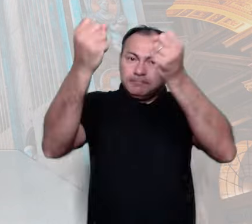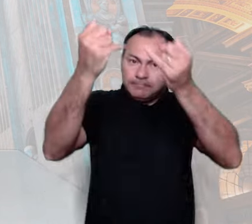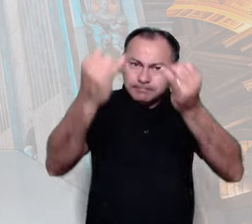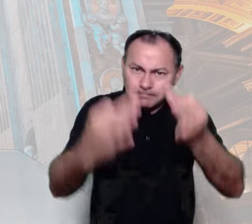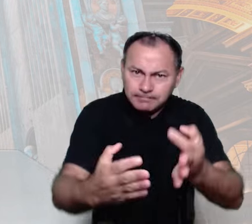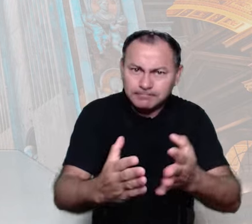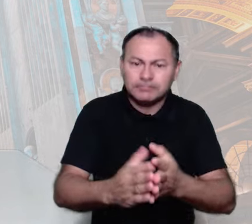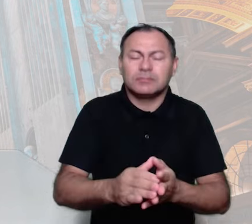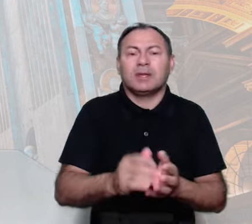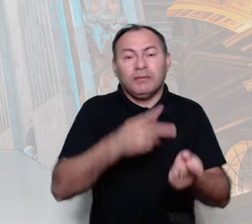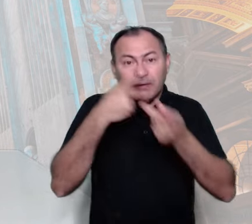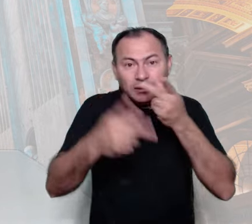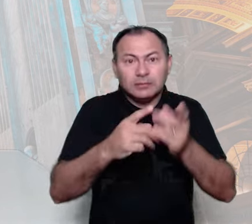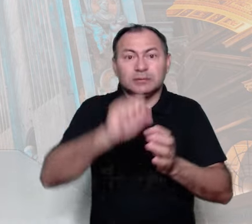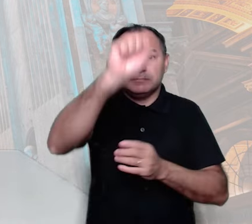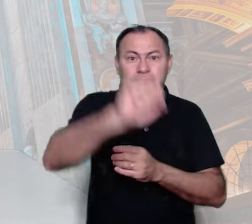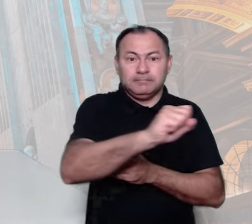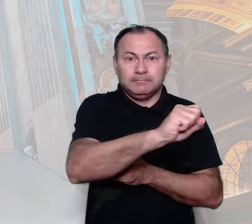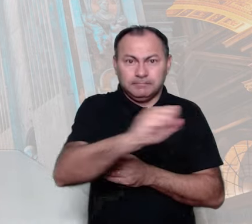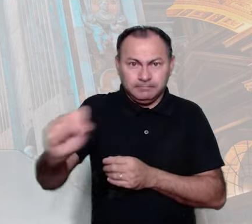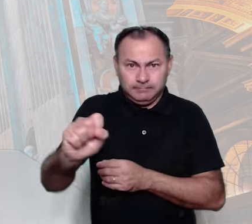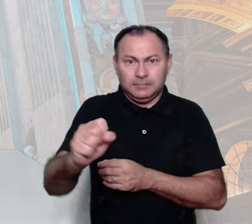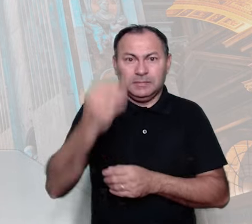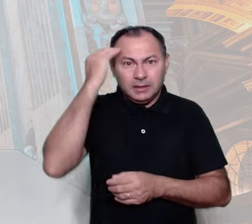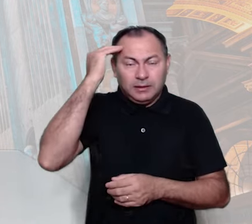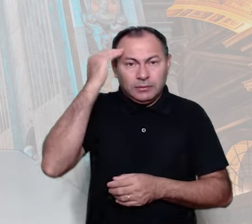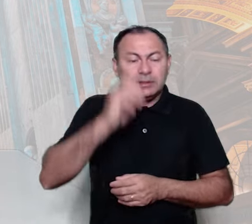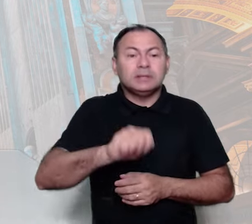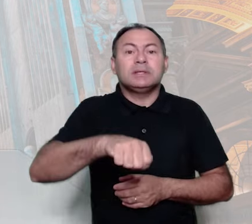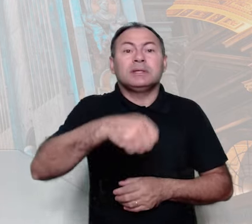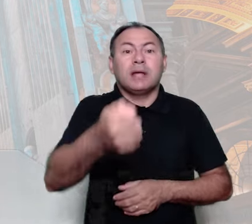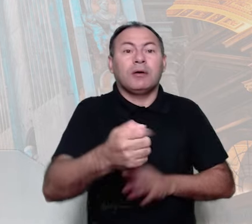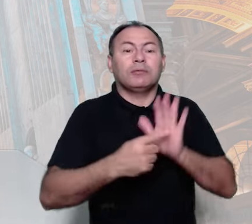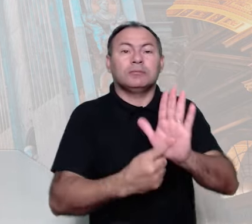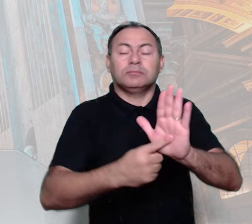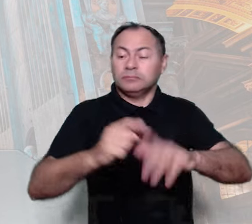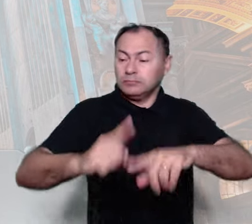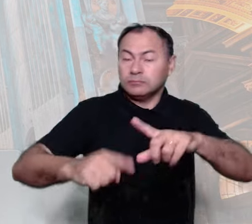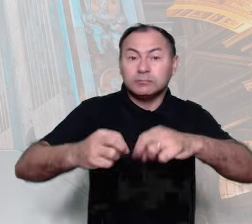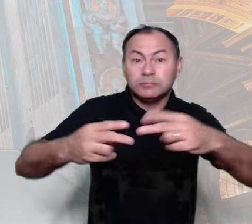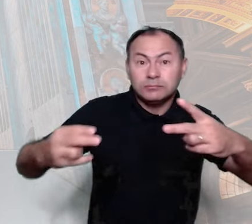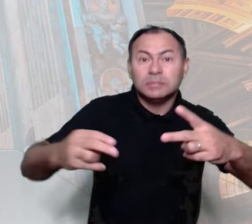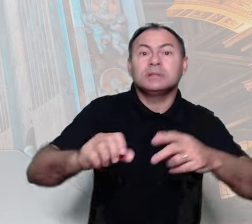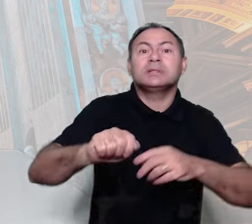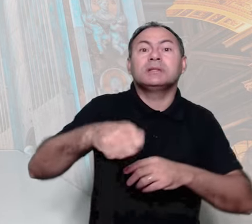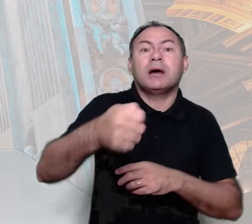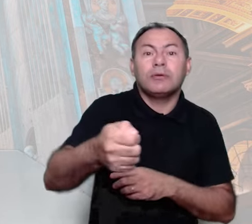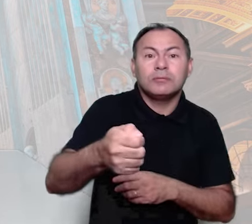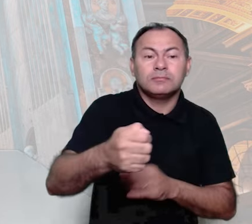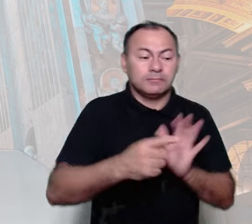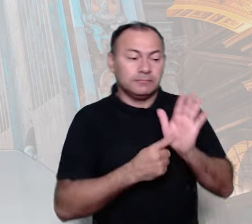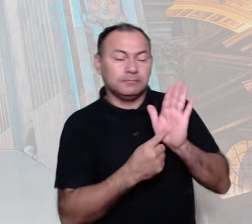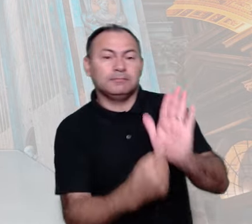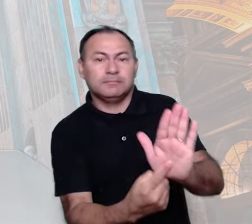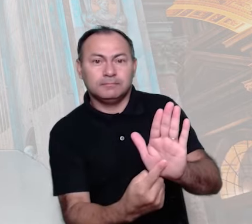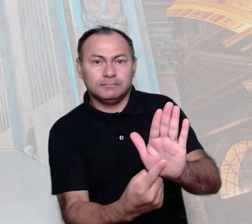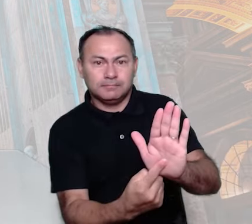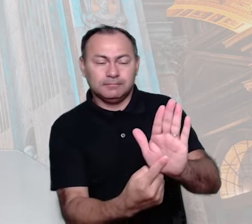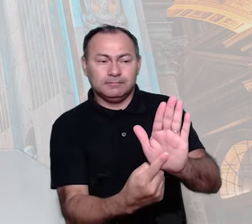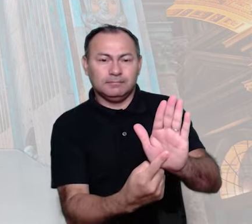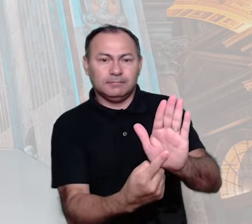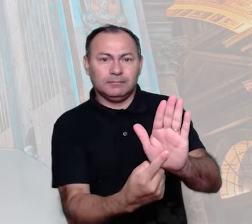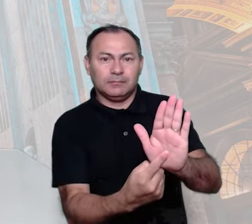e explica ainda essa noção dizendo, sacramento é entendido como sinal e instrumento, sinal que